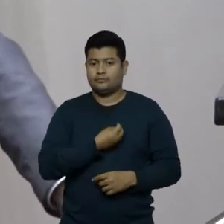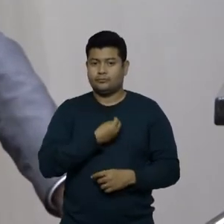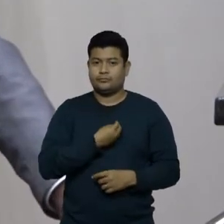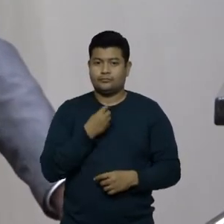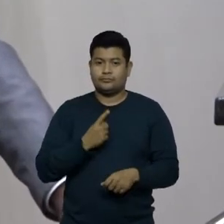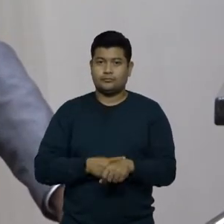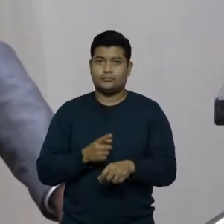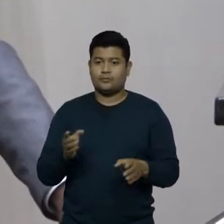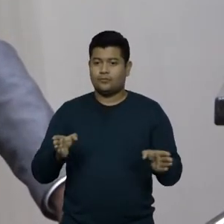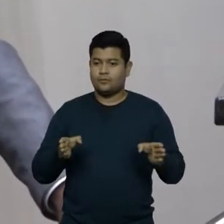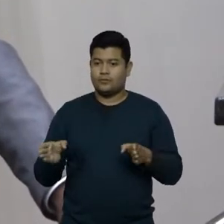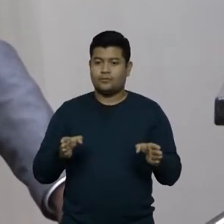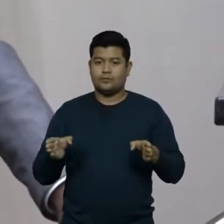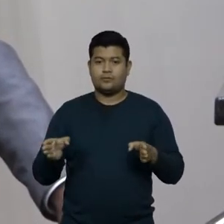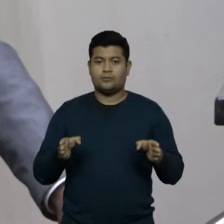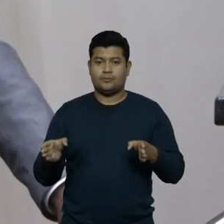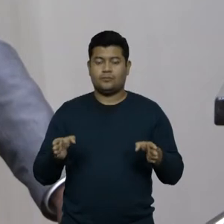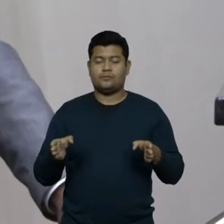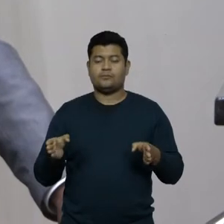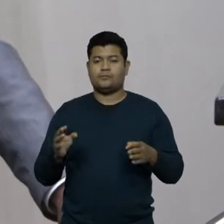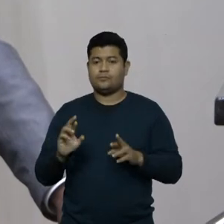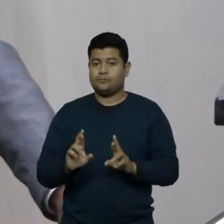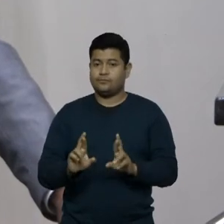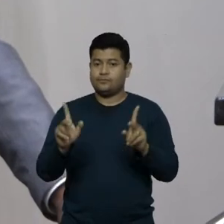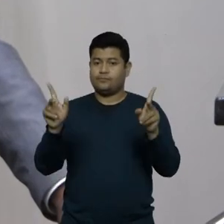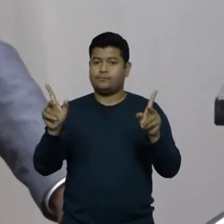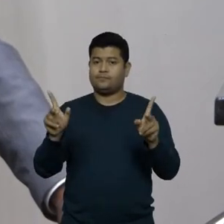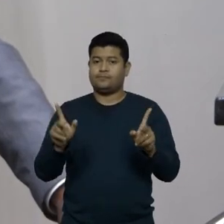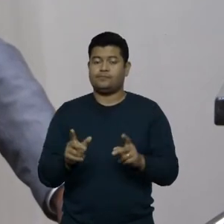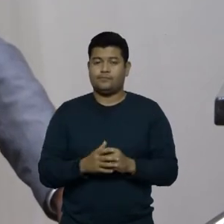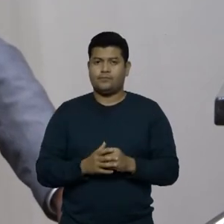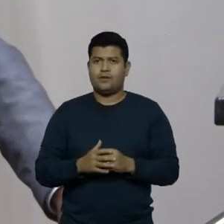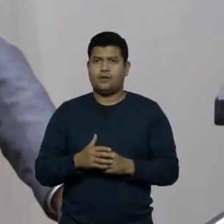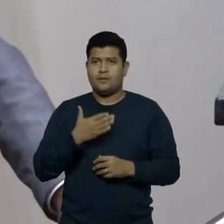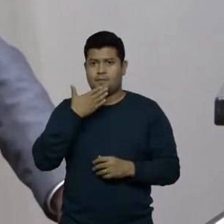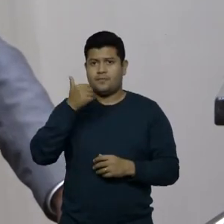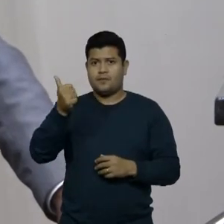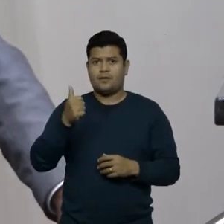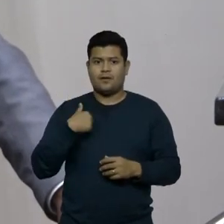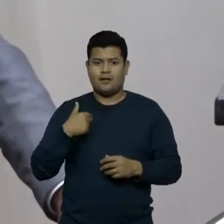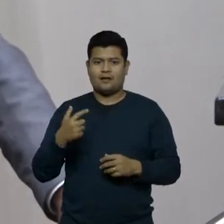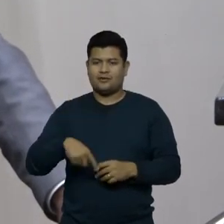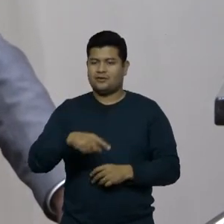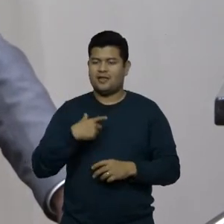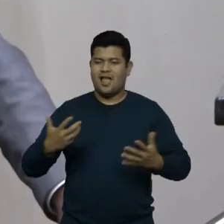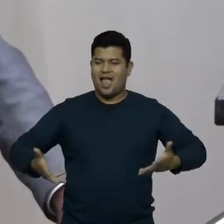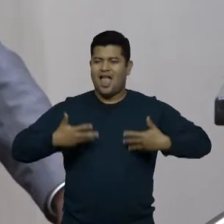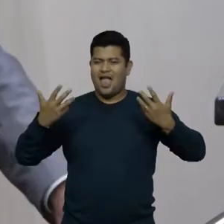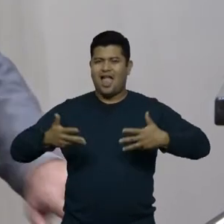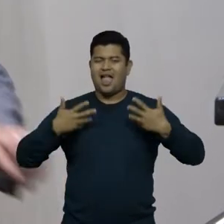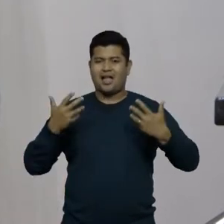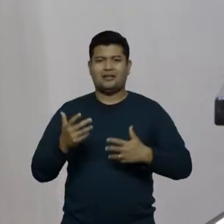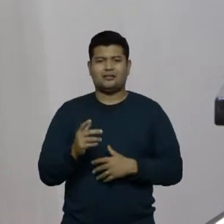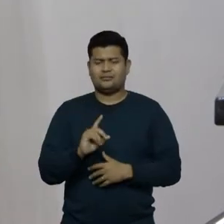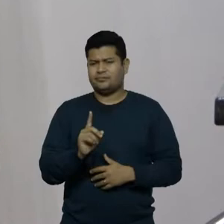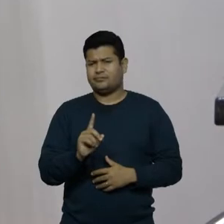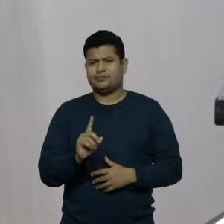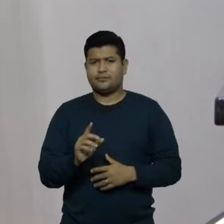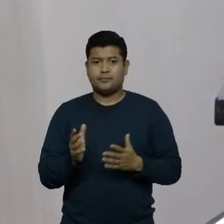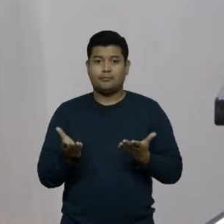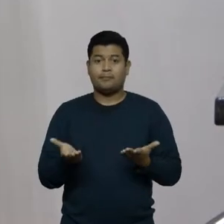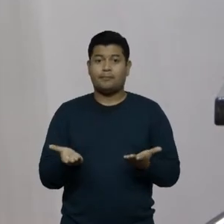diferente um momento melhor não é de extravasar não mas é